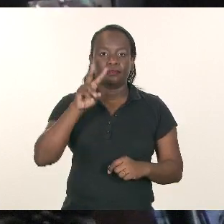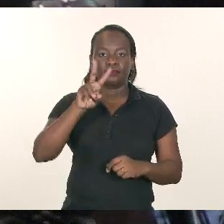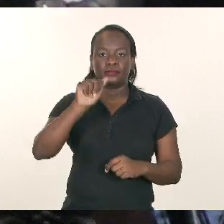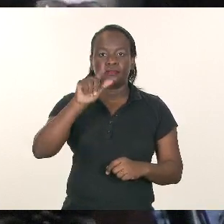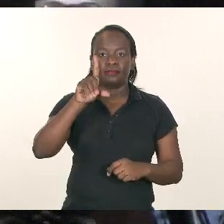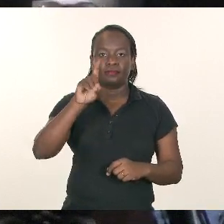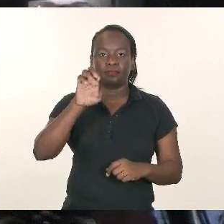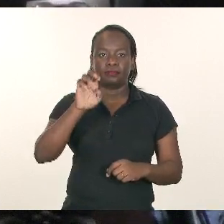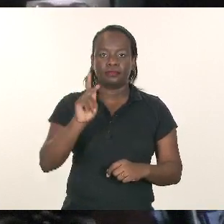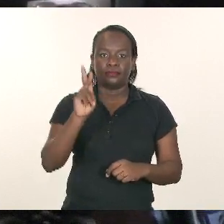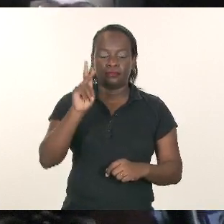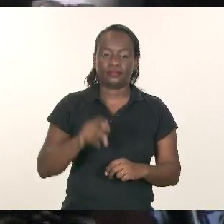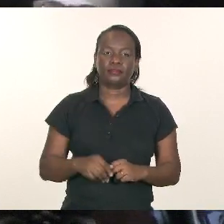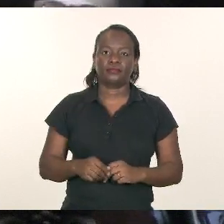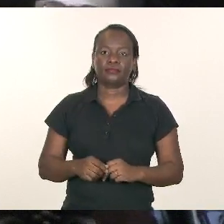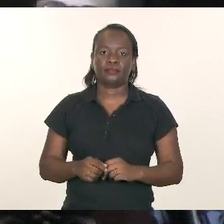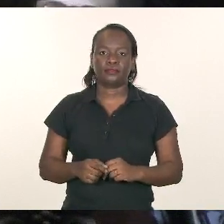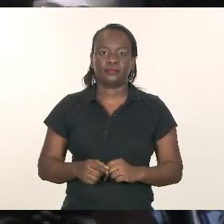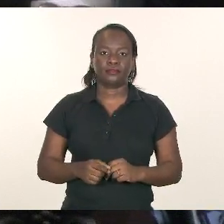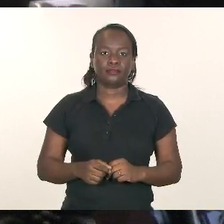Valdeir Carneiro.